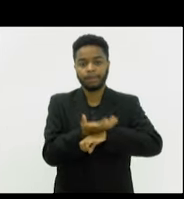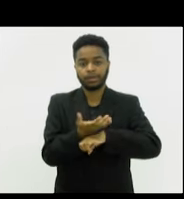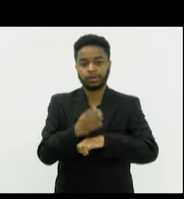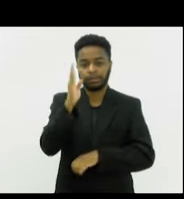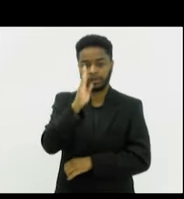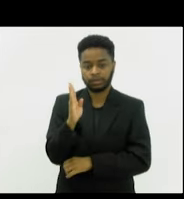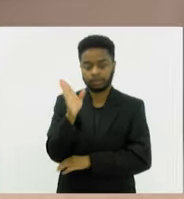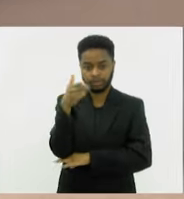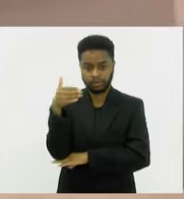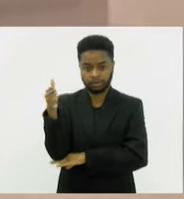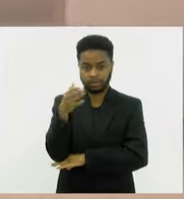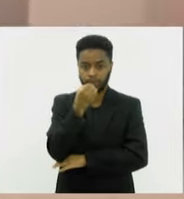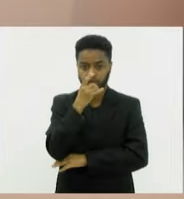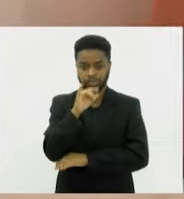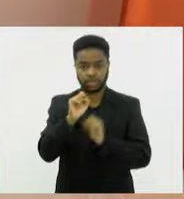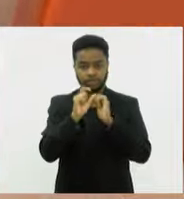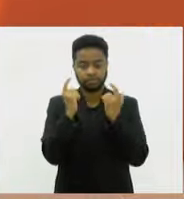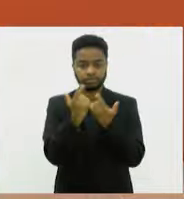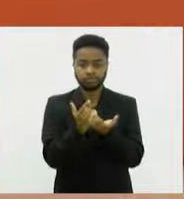começa agora.